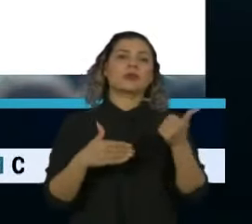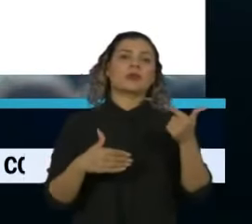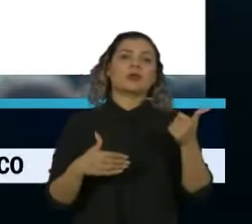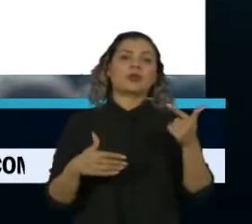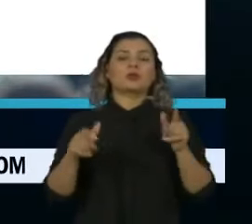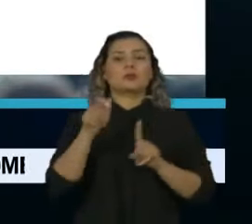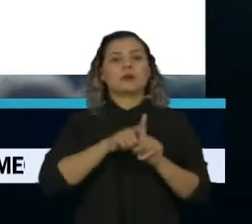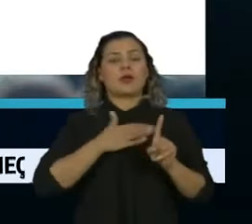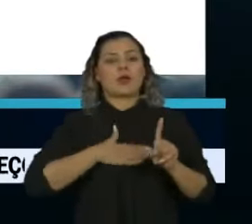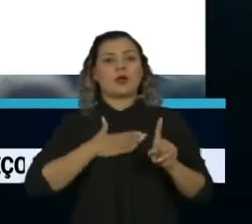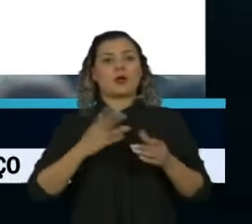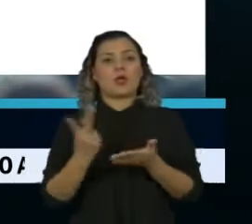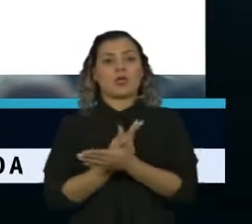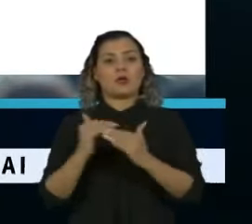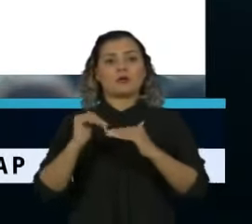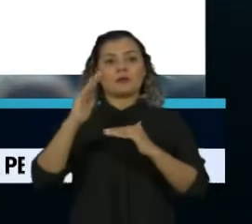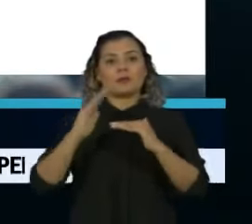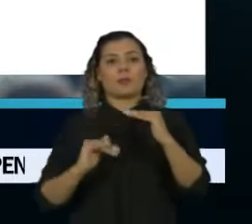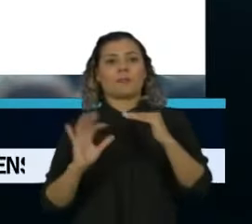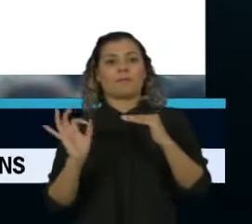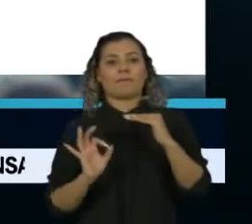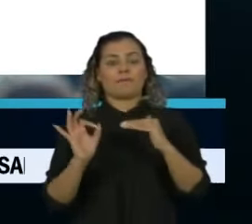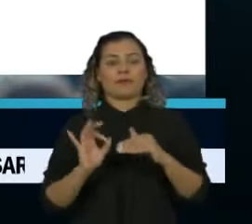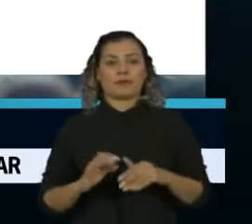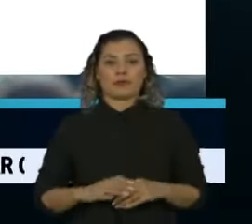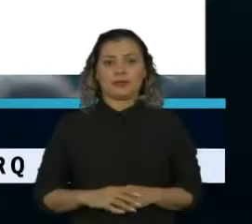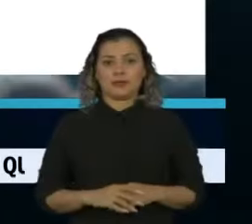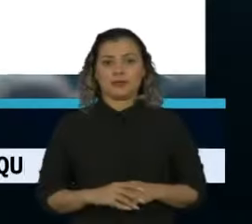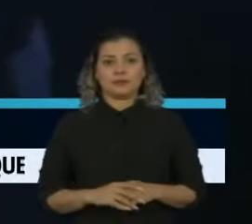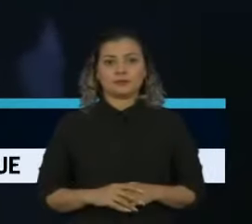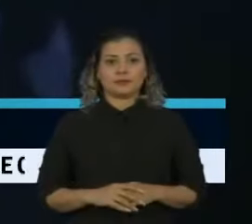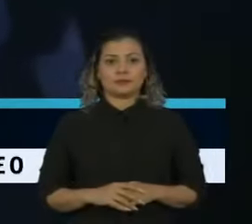agosto. A margem de erro é de 2 pontos percentuais.